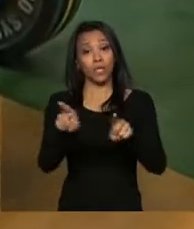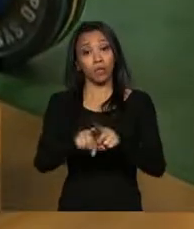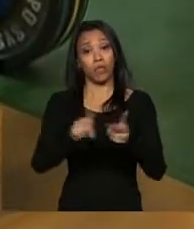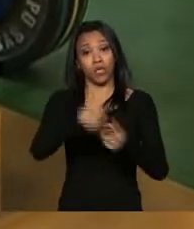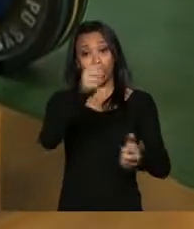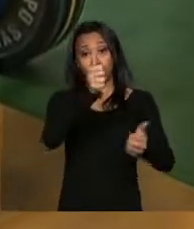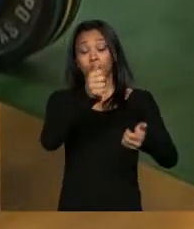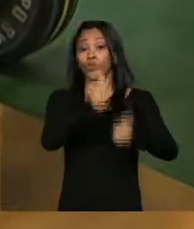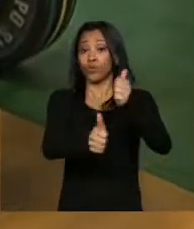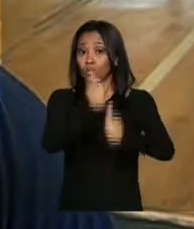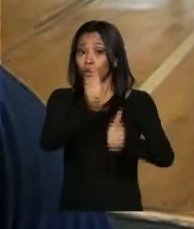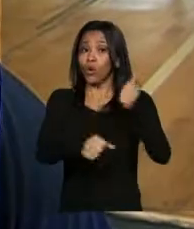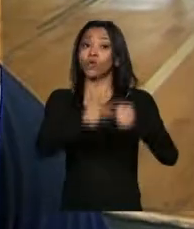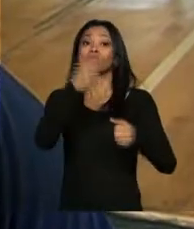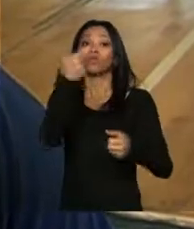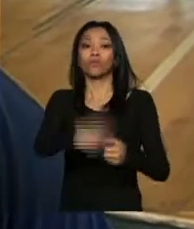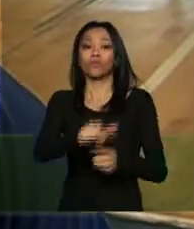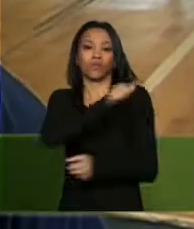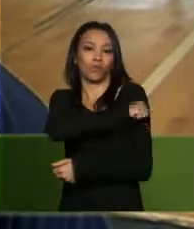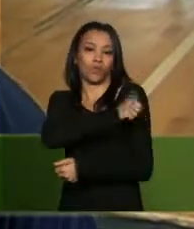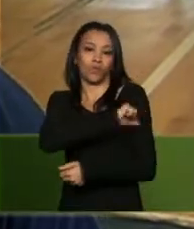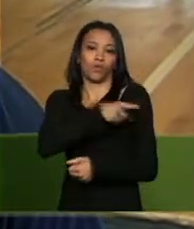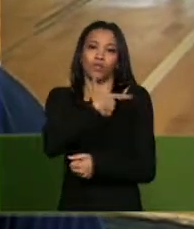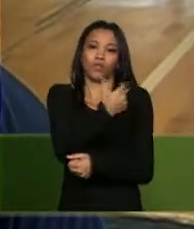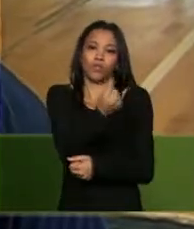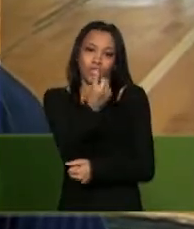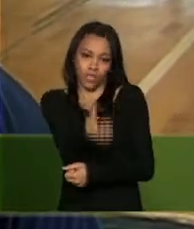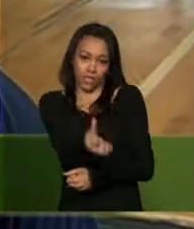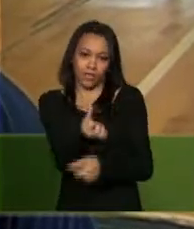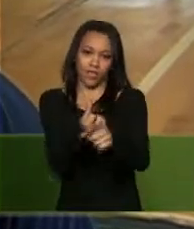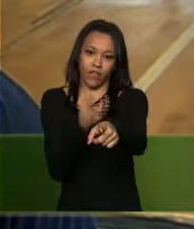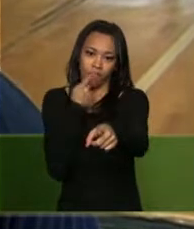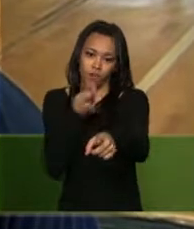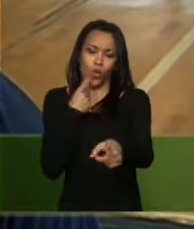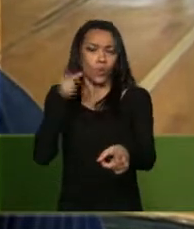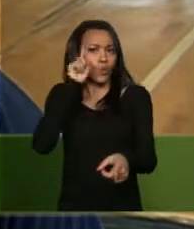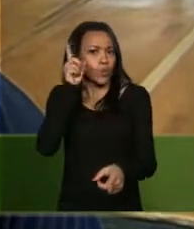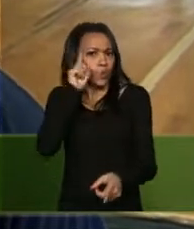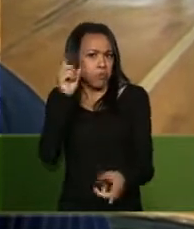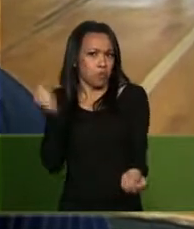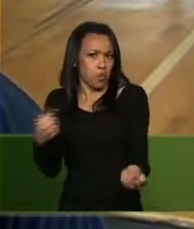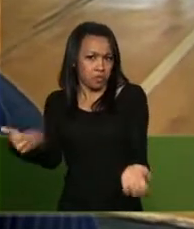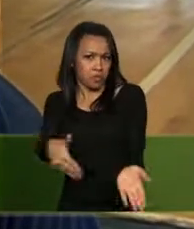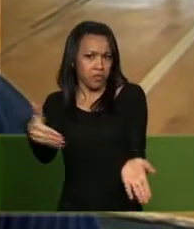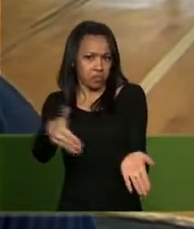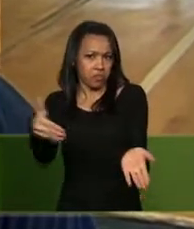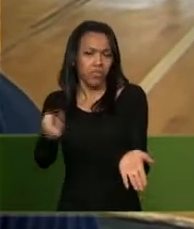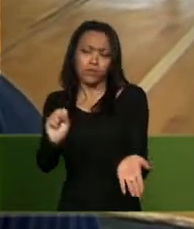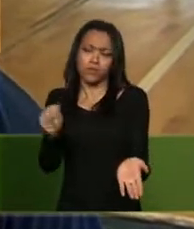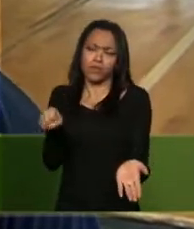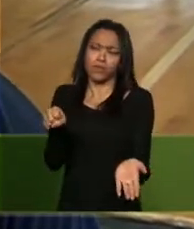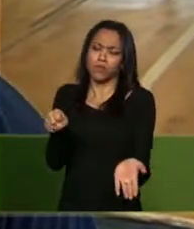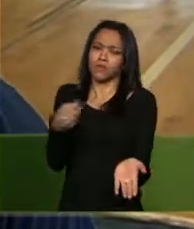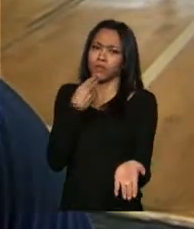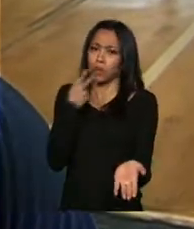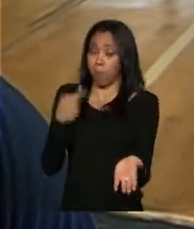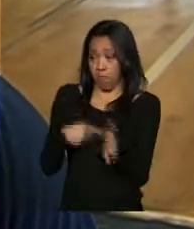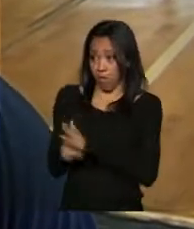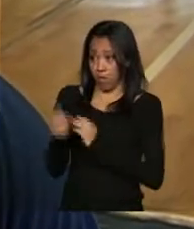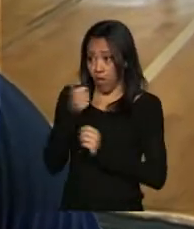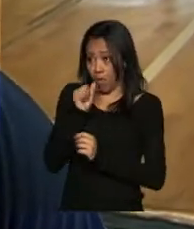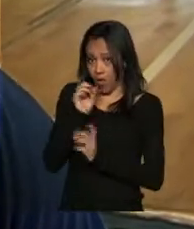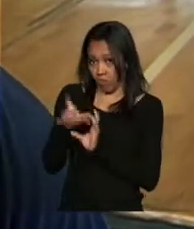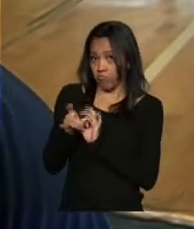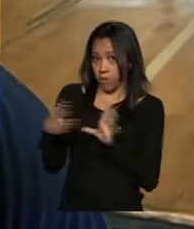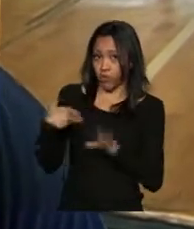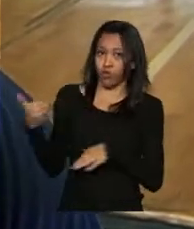em 2016. Aí eu cheguei e falei que eu queria vir todos os dias. Perguntei para o treinador se eu poderia vir. Aí ele falou que sim, eu perguntei para minha mãe